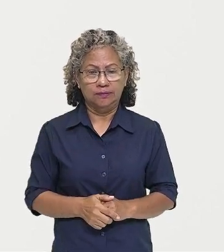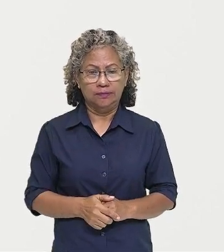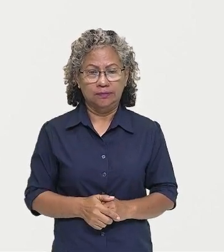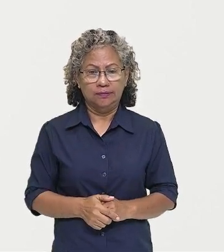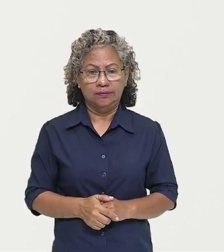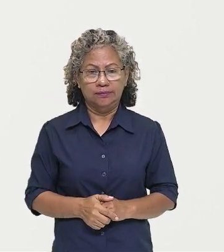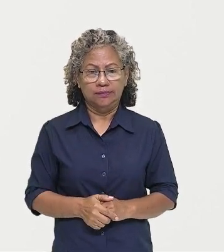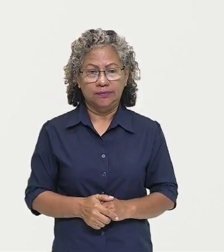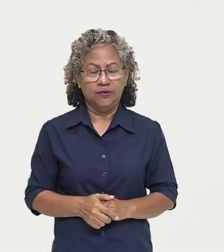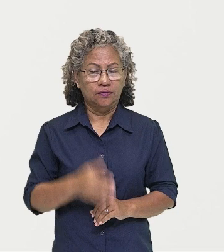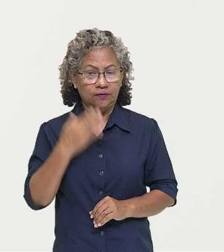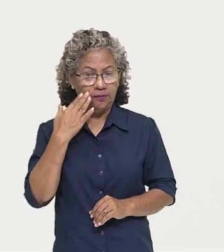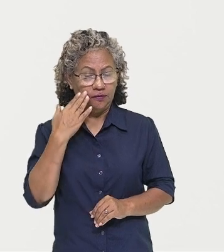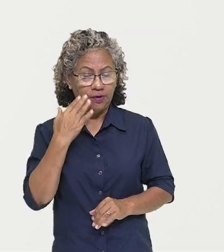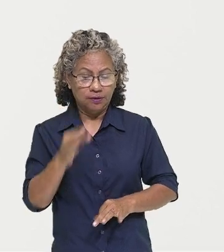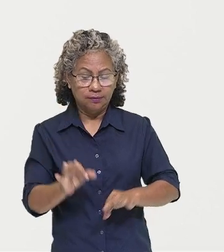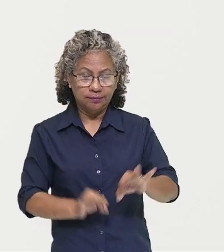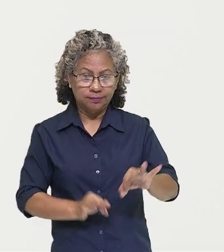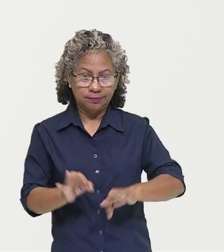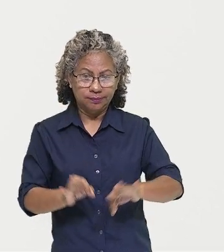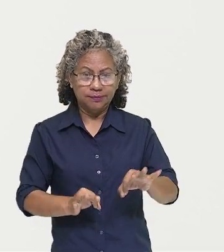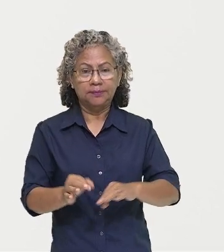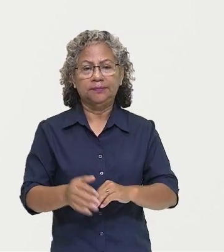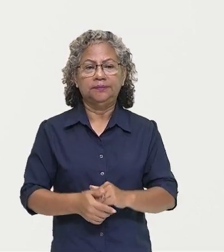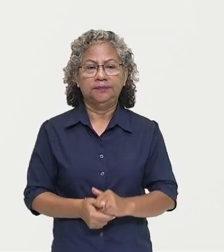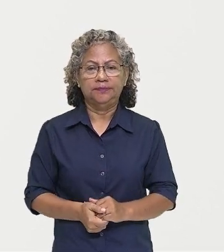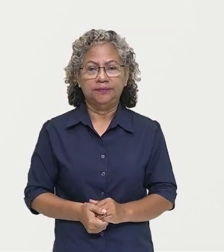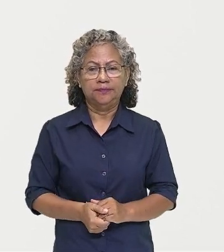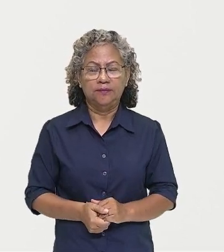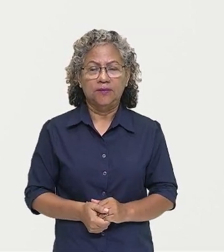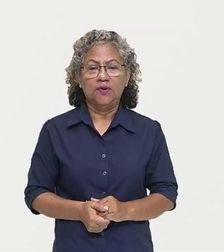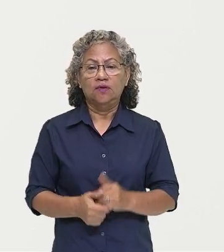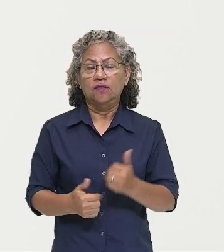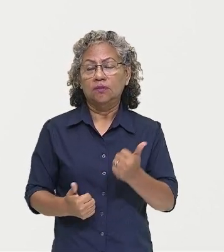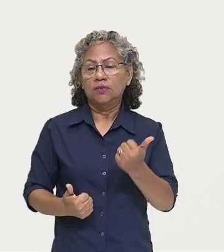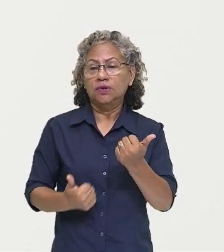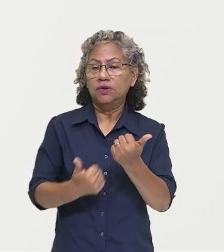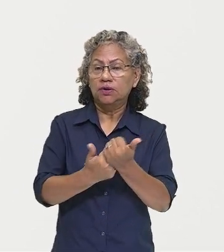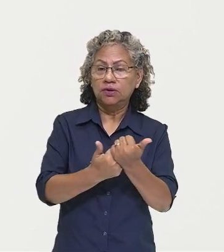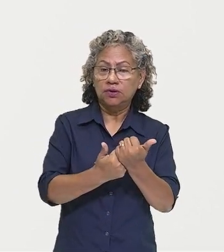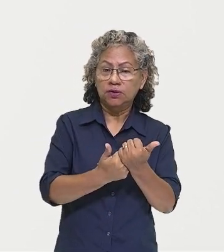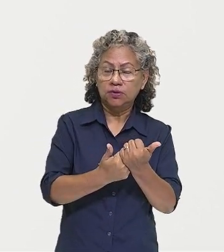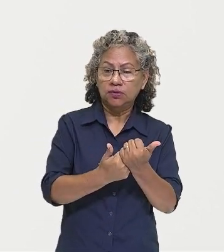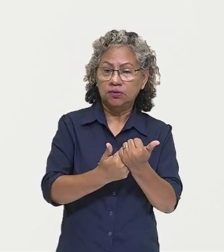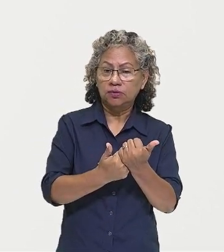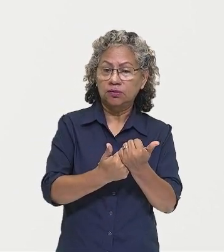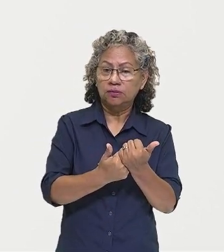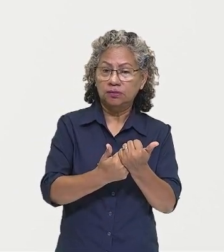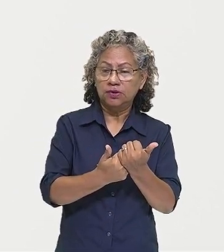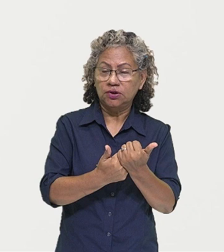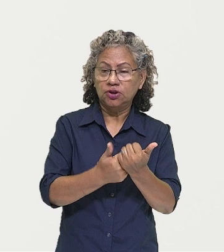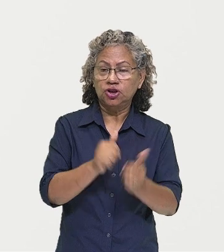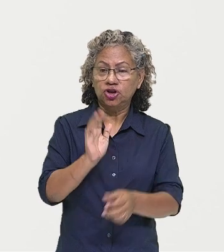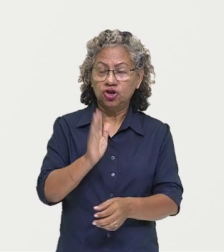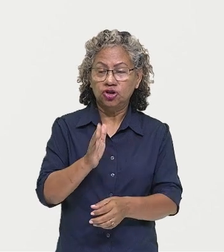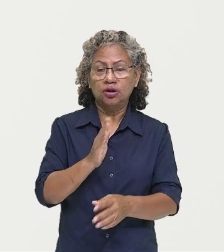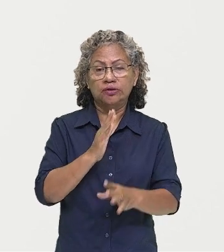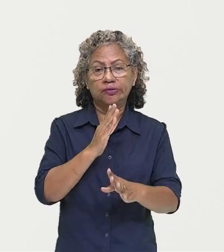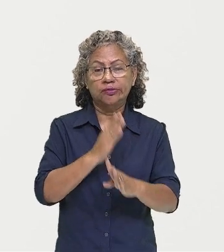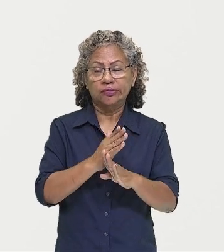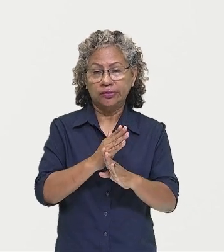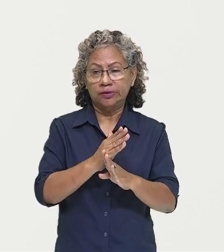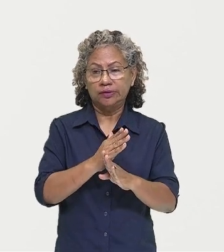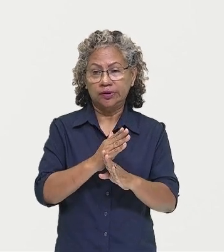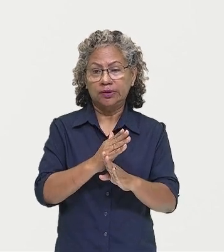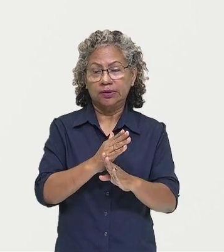lei de Newton. Vamos lá? Olha lá. Substituindo os valores encontrados pela segunda lei